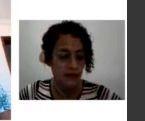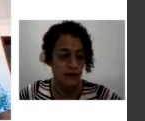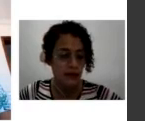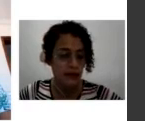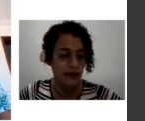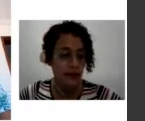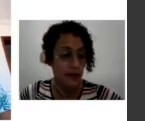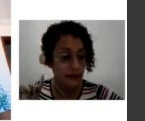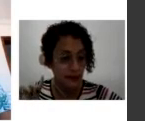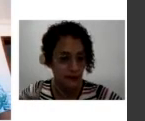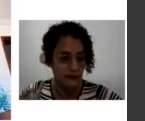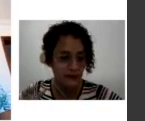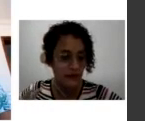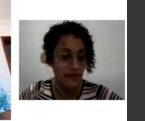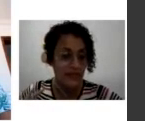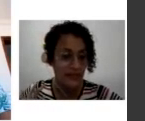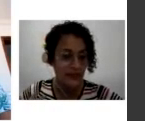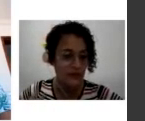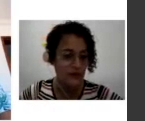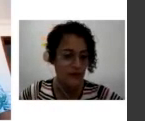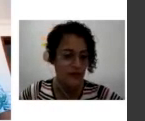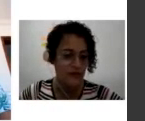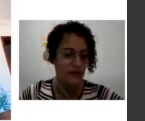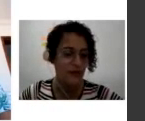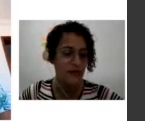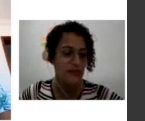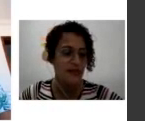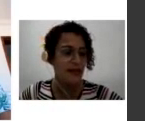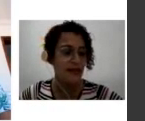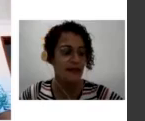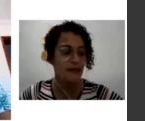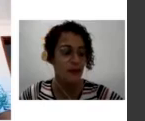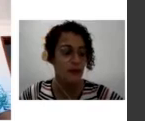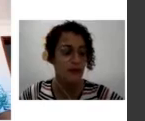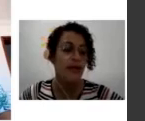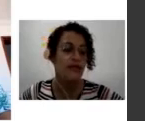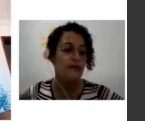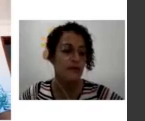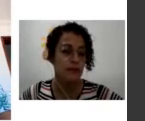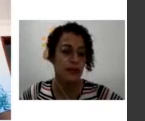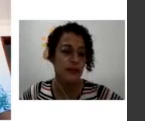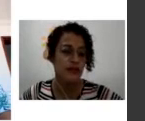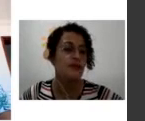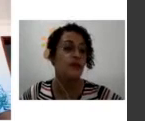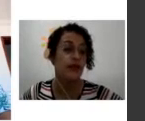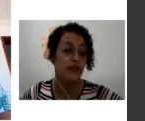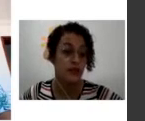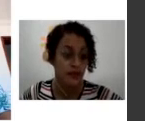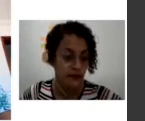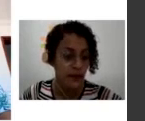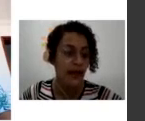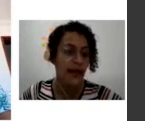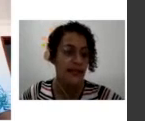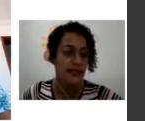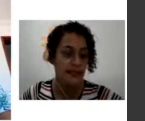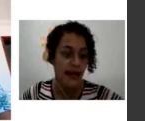Só um instante que eu anotei aqui para não falhar exatamente no objetivo como a gente propôs. Desenvolvimento da imaginação